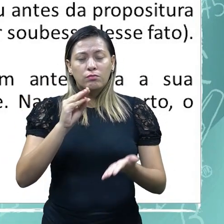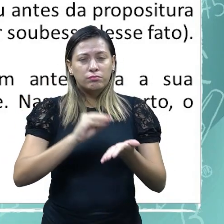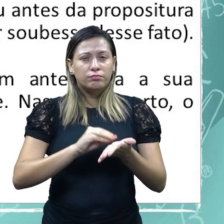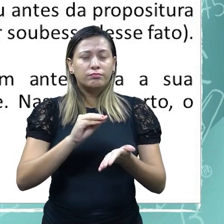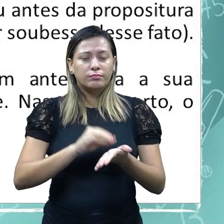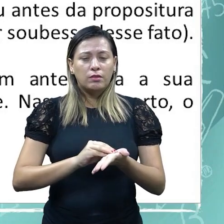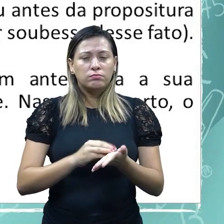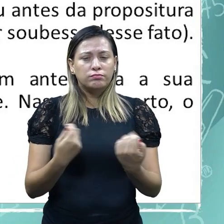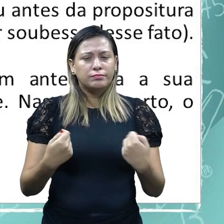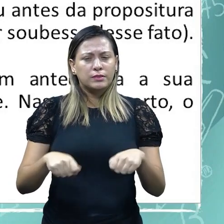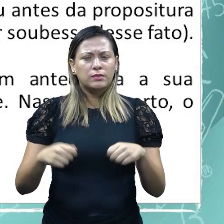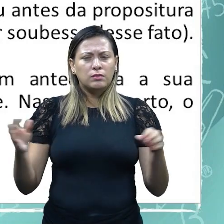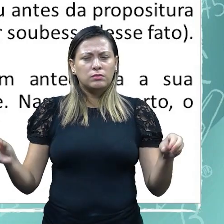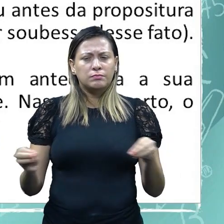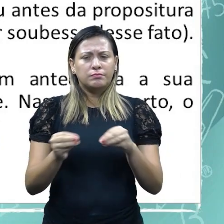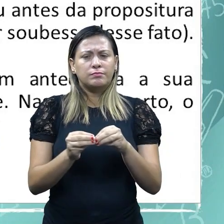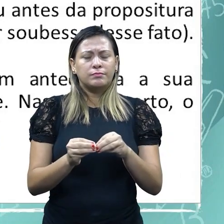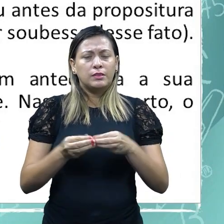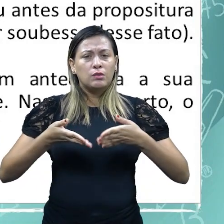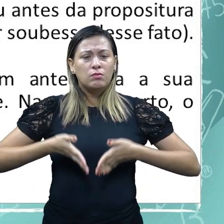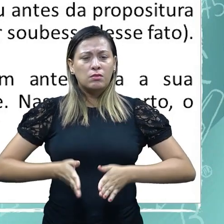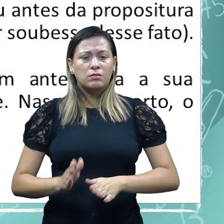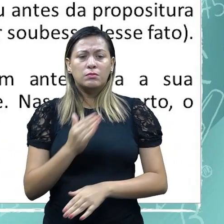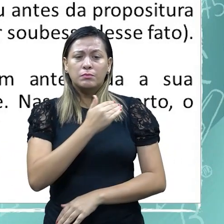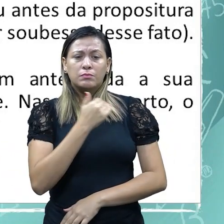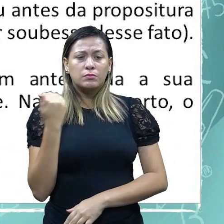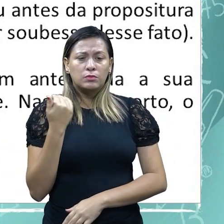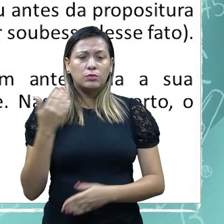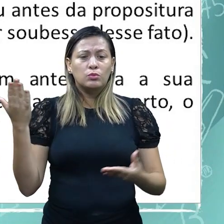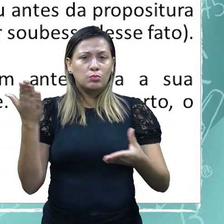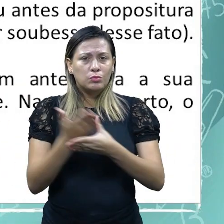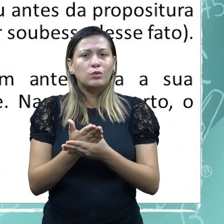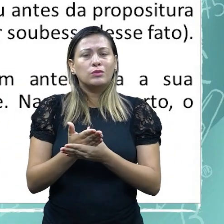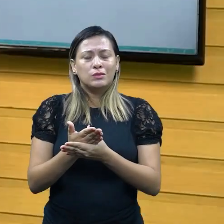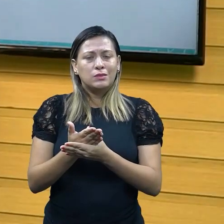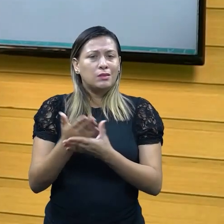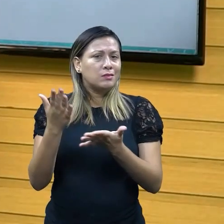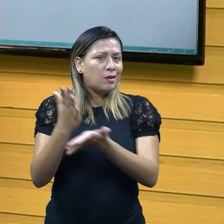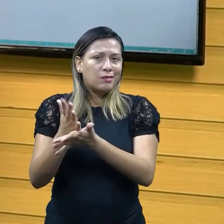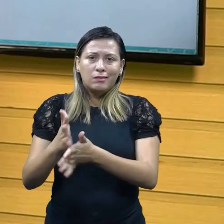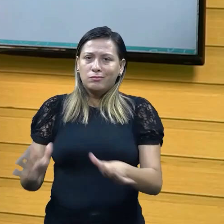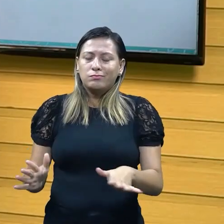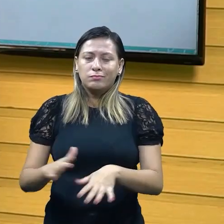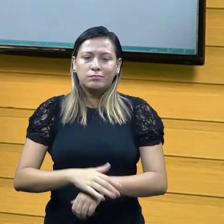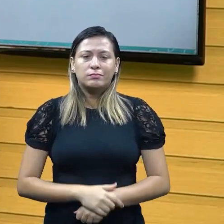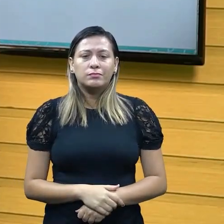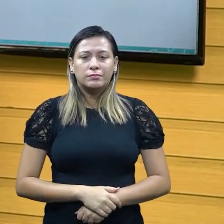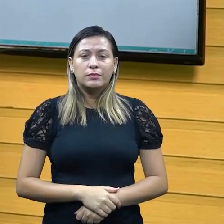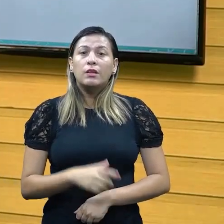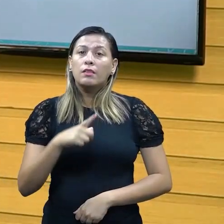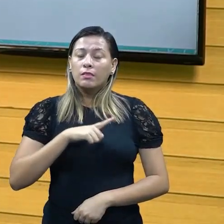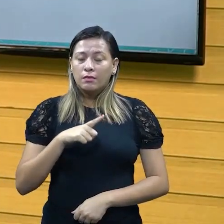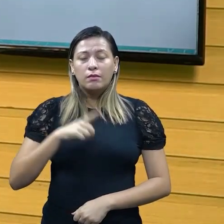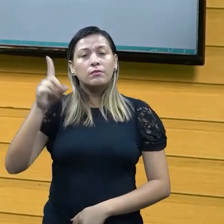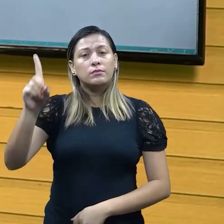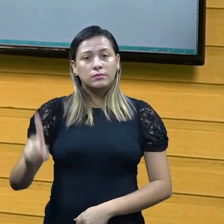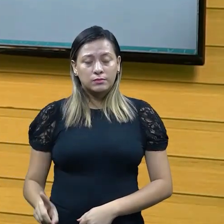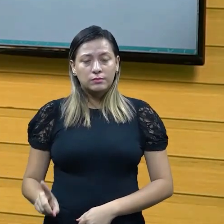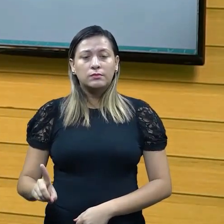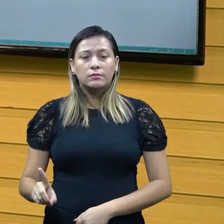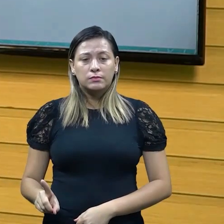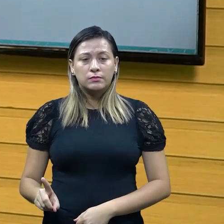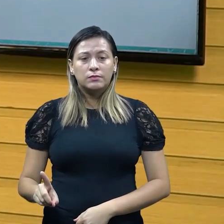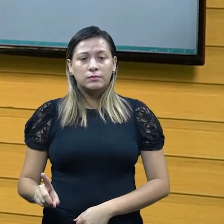Então, nascendo morto, você tem o processo sendo extinto. Ele põe a salvo os direitos do nascituro desde